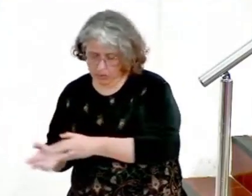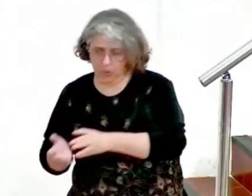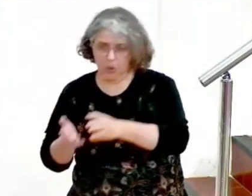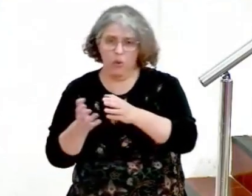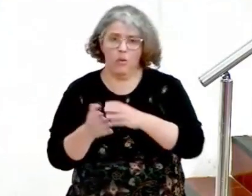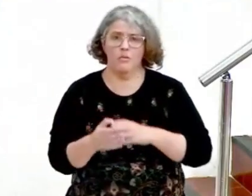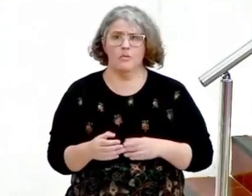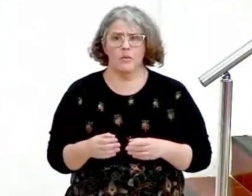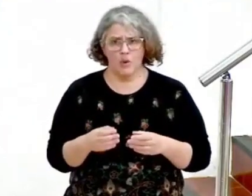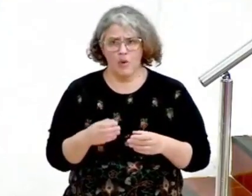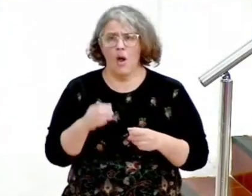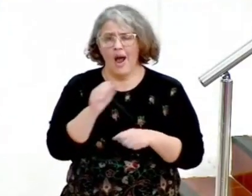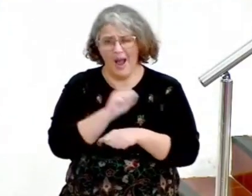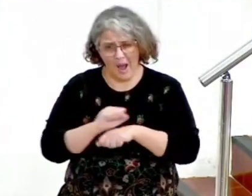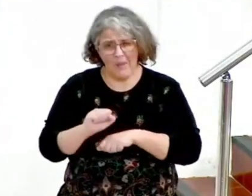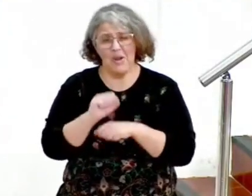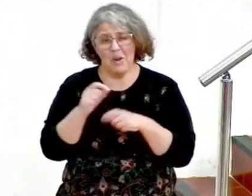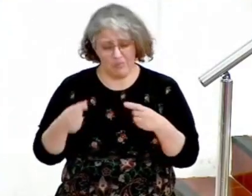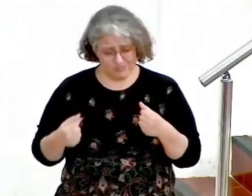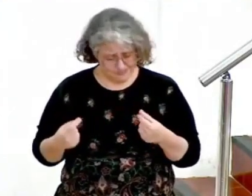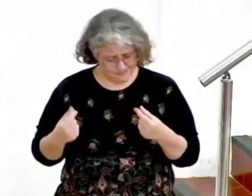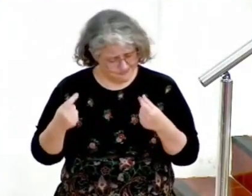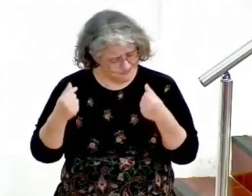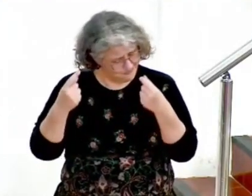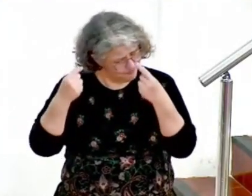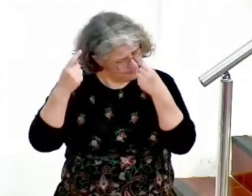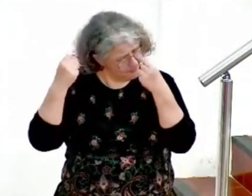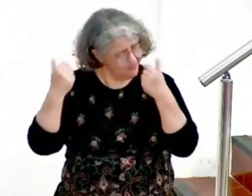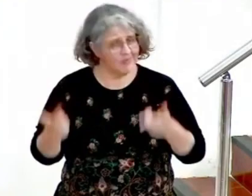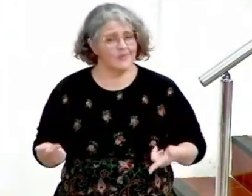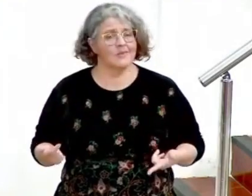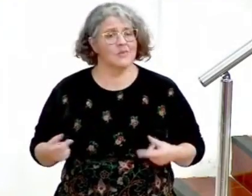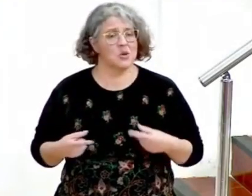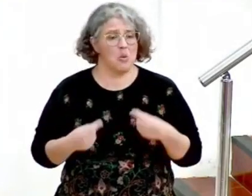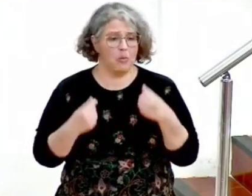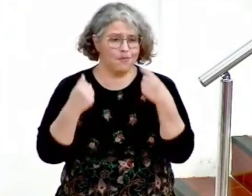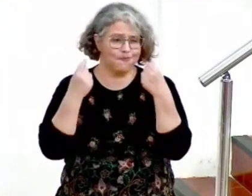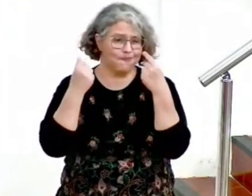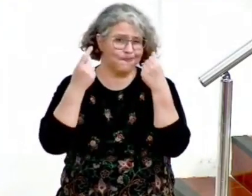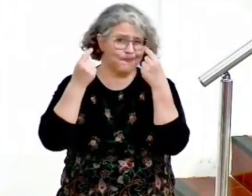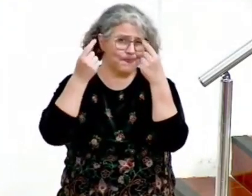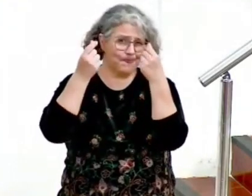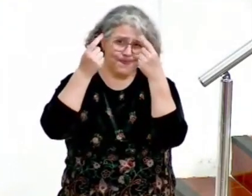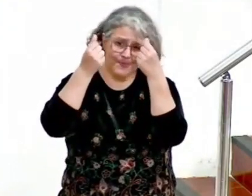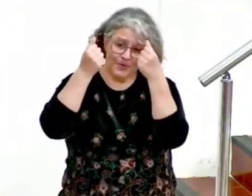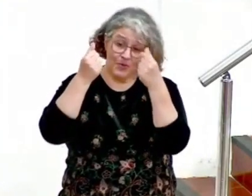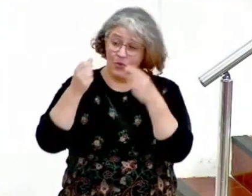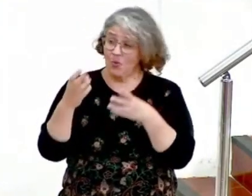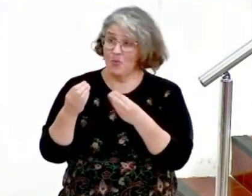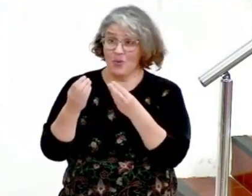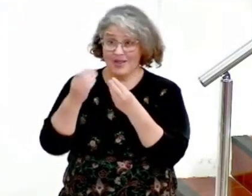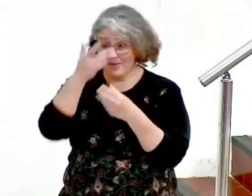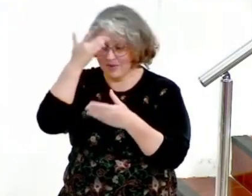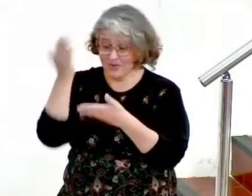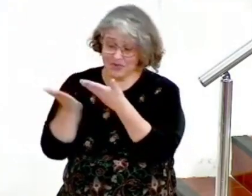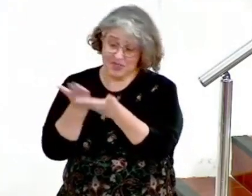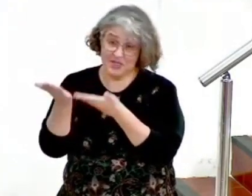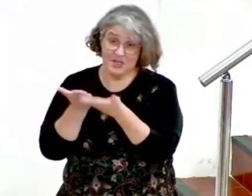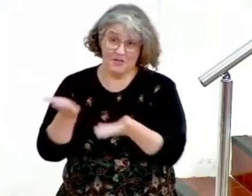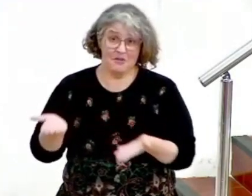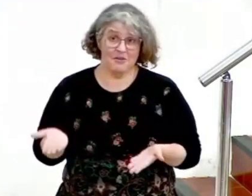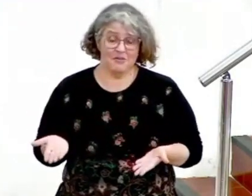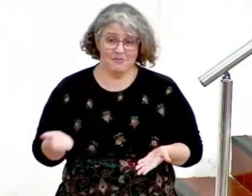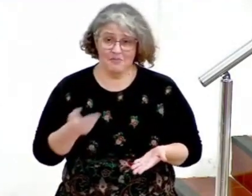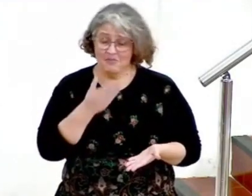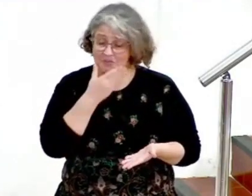muito rico, com muitas possessões, muitas posses, muitas pessoas trabalhando para ele, e todo mundo sai